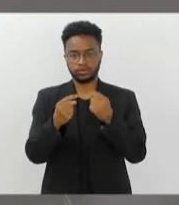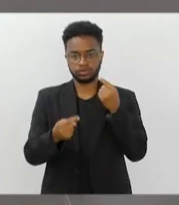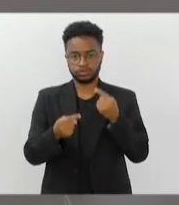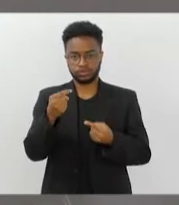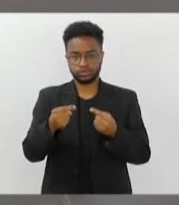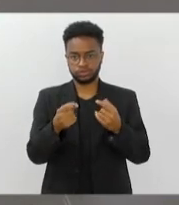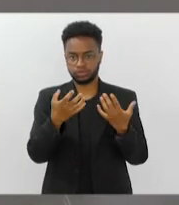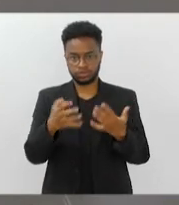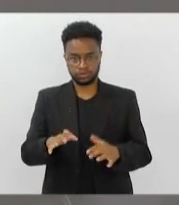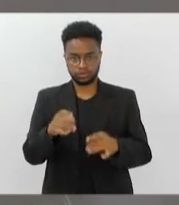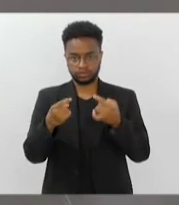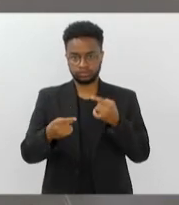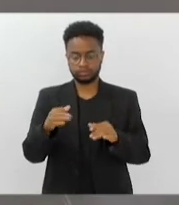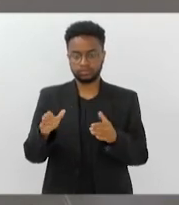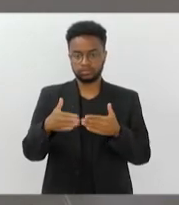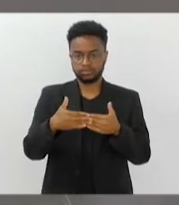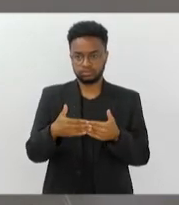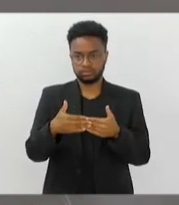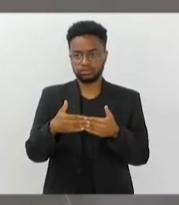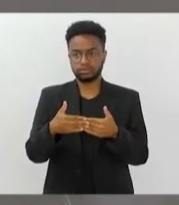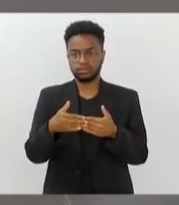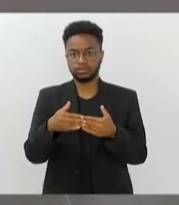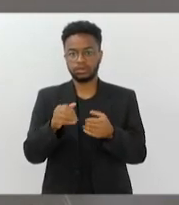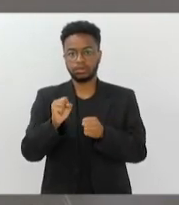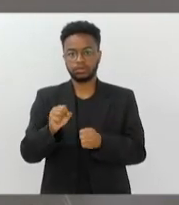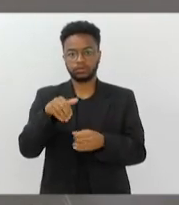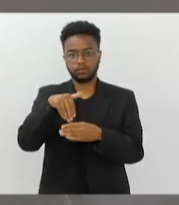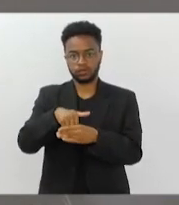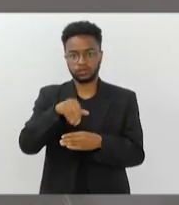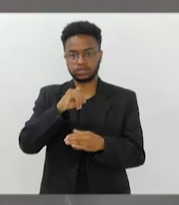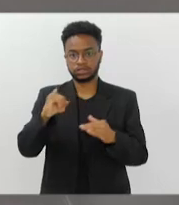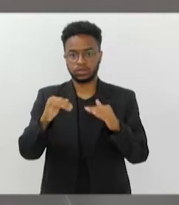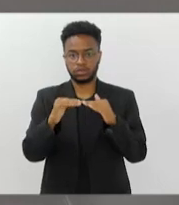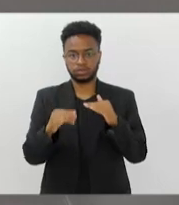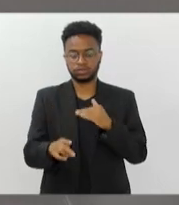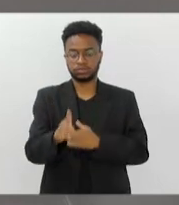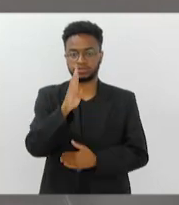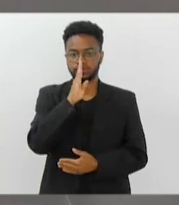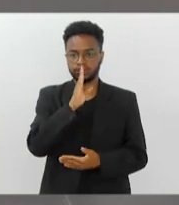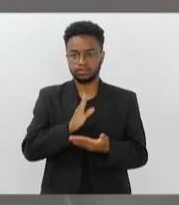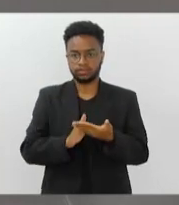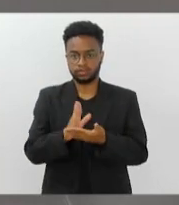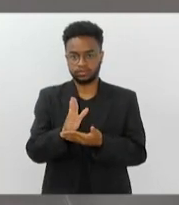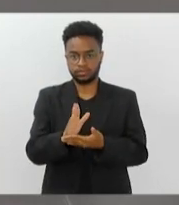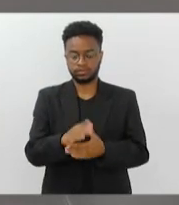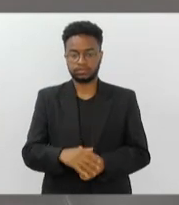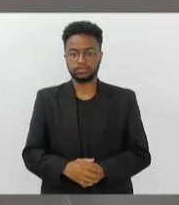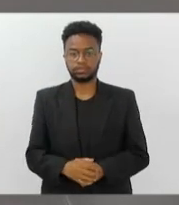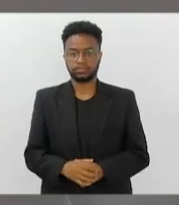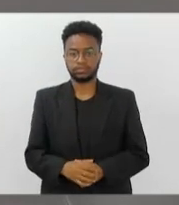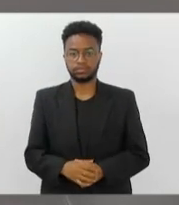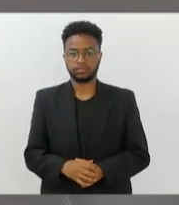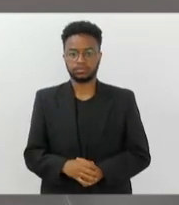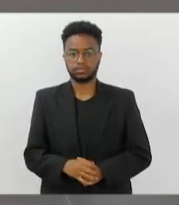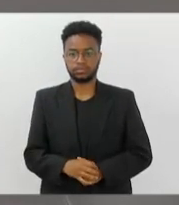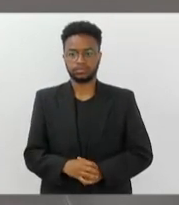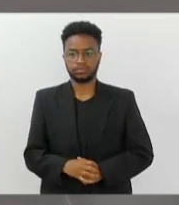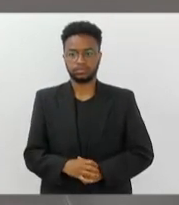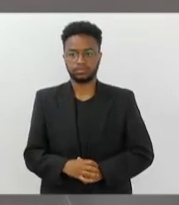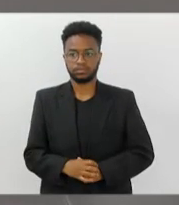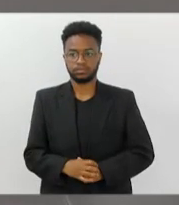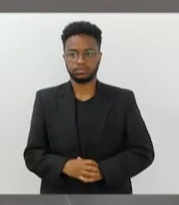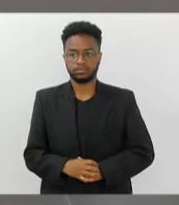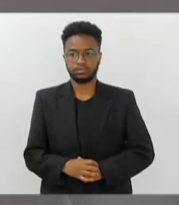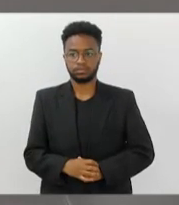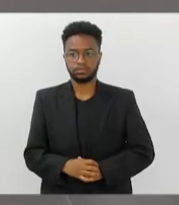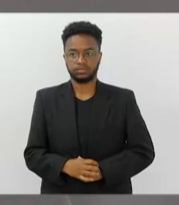Não havendo queira discutir, encerrar a discussão. Em votação. Os senhores que acordam permaneçam como estão. Aprovado. Bom que não precisa